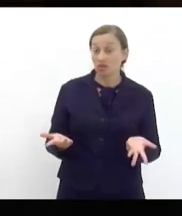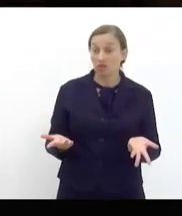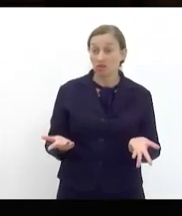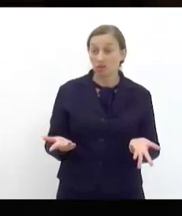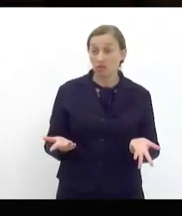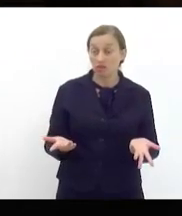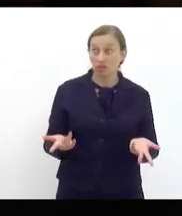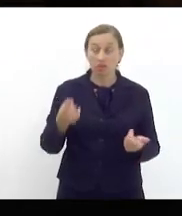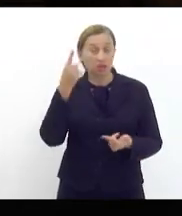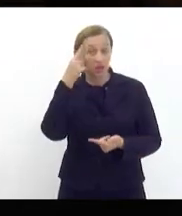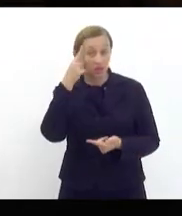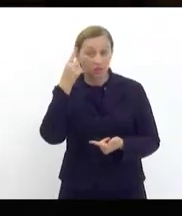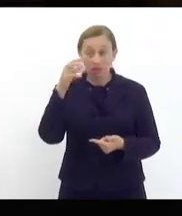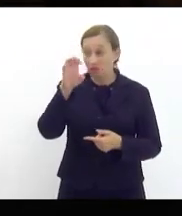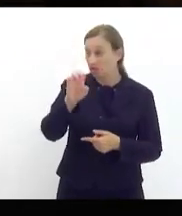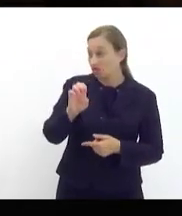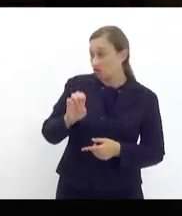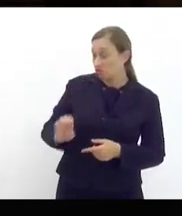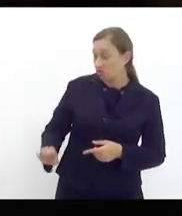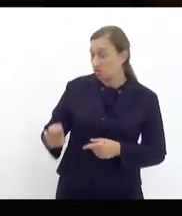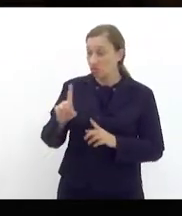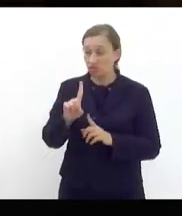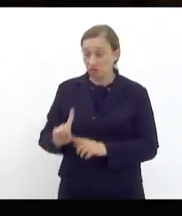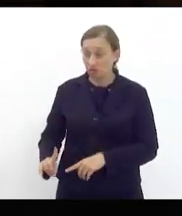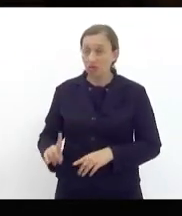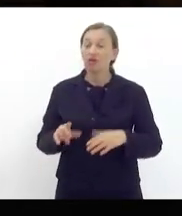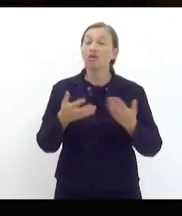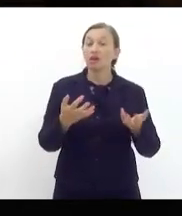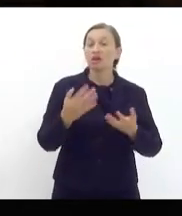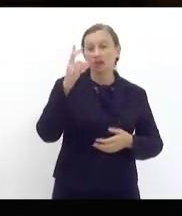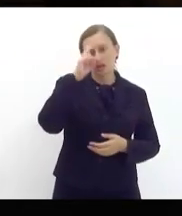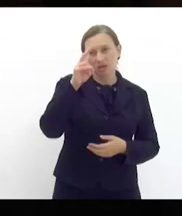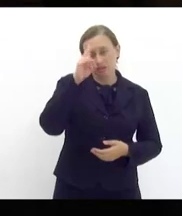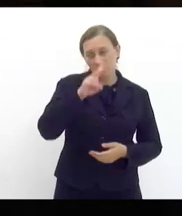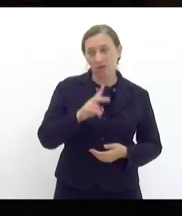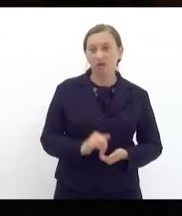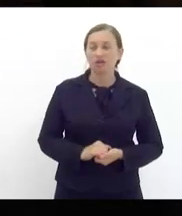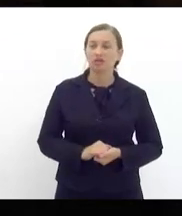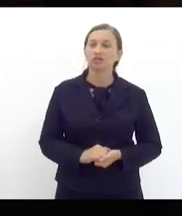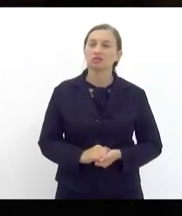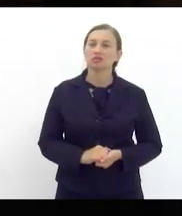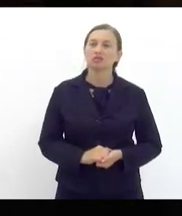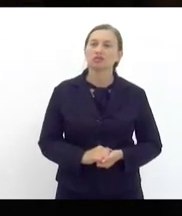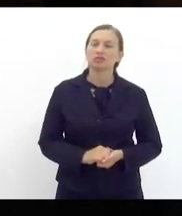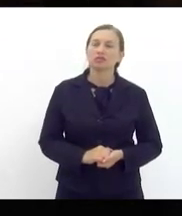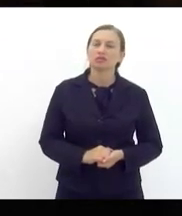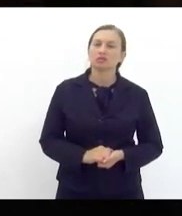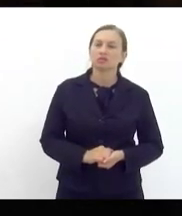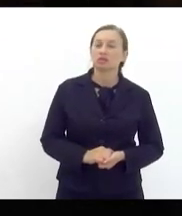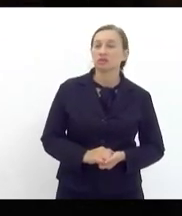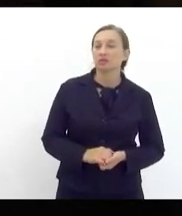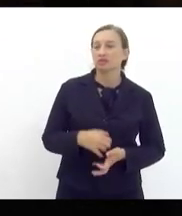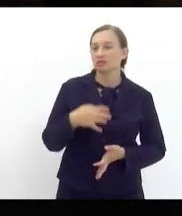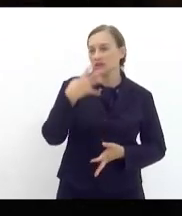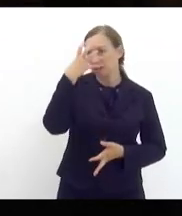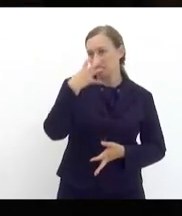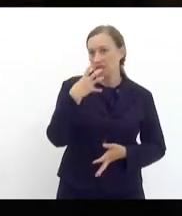lógica direita e esquerda mas eu só queria lembrar porque aqui foram feitas graves graves